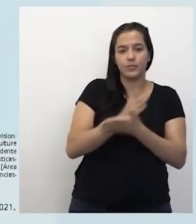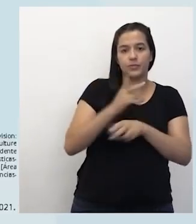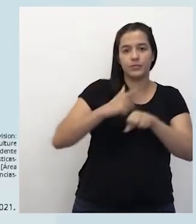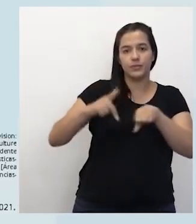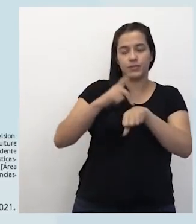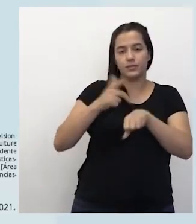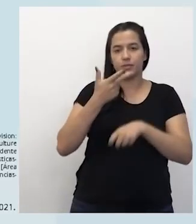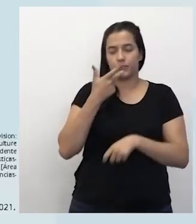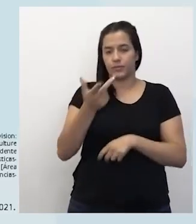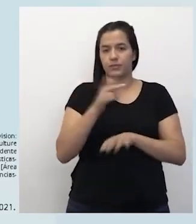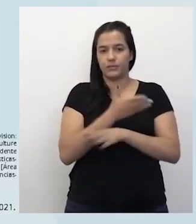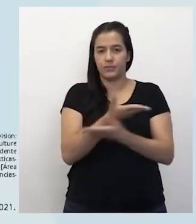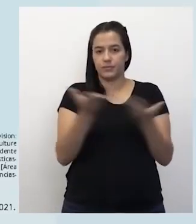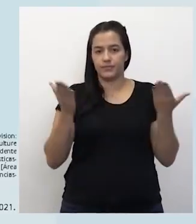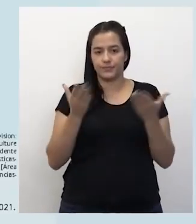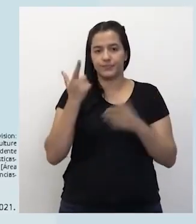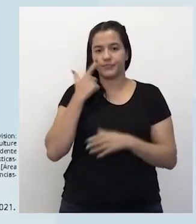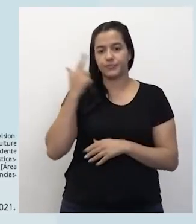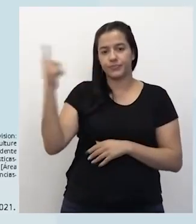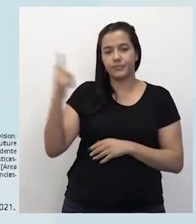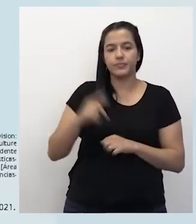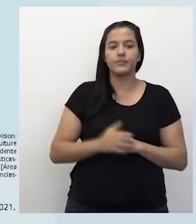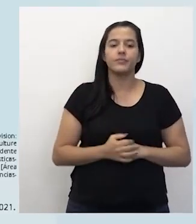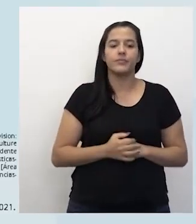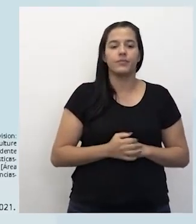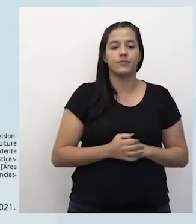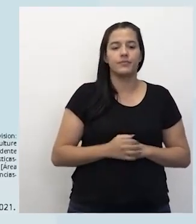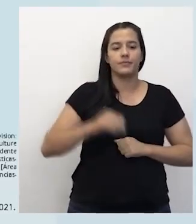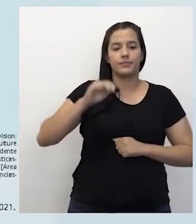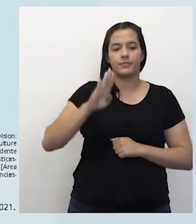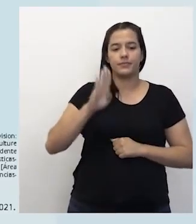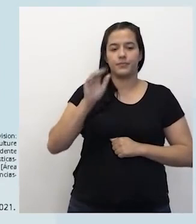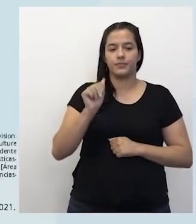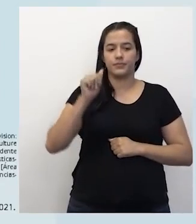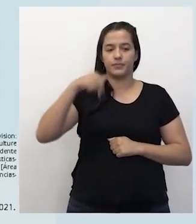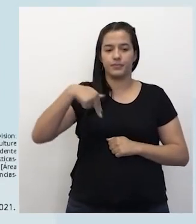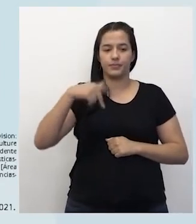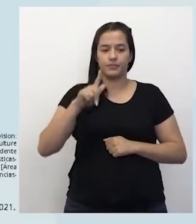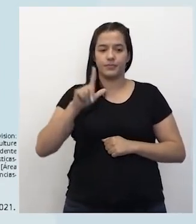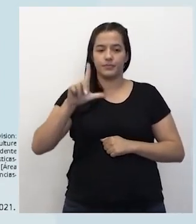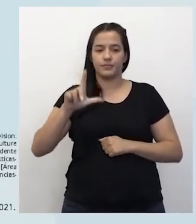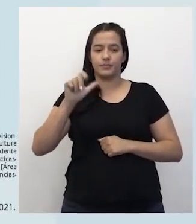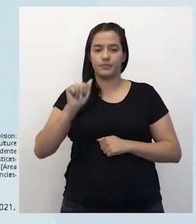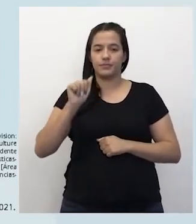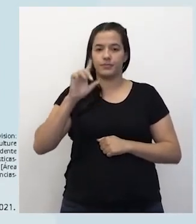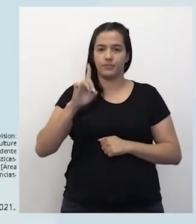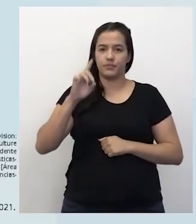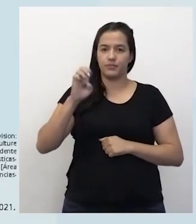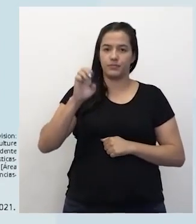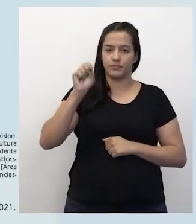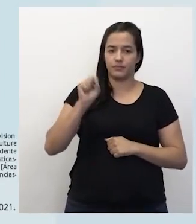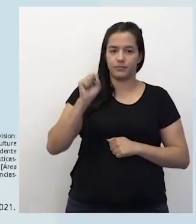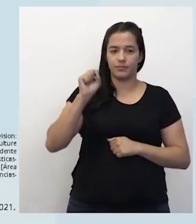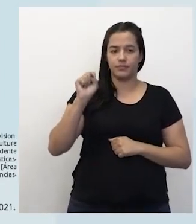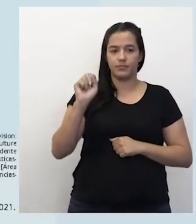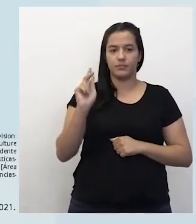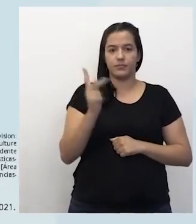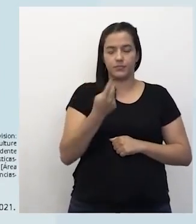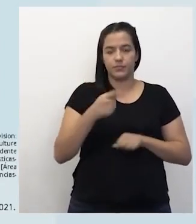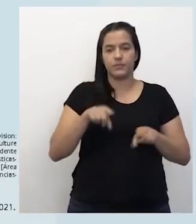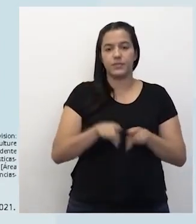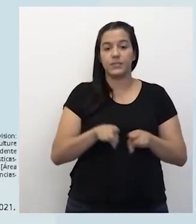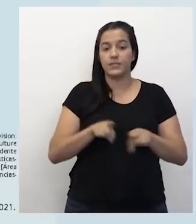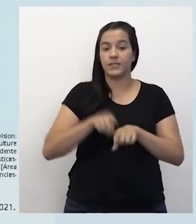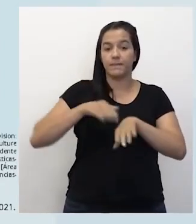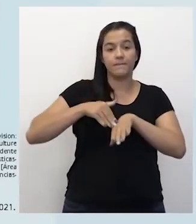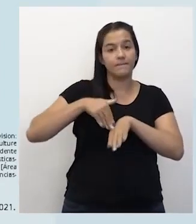daquele formigueiro humano. Bangladesh, né, que tem aí uma densidade, né, uma média em torno de mais de